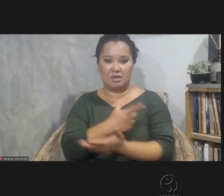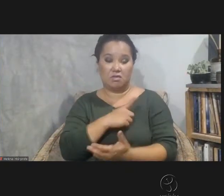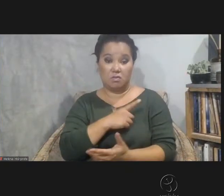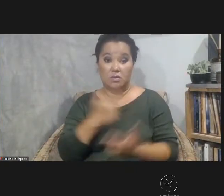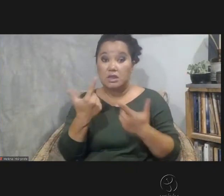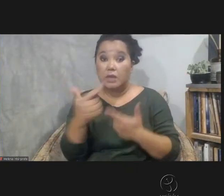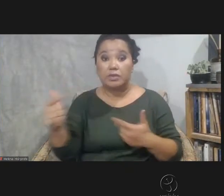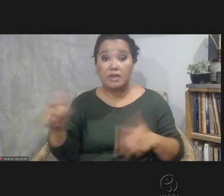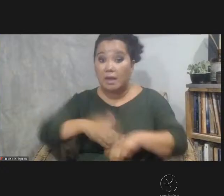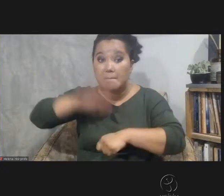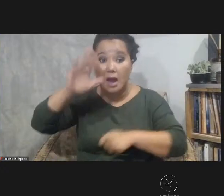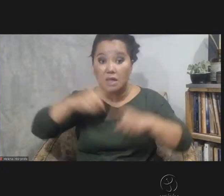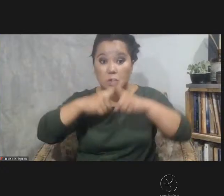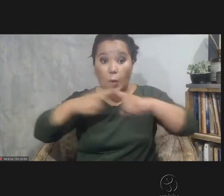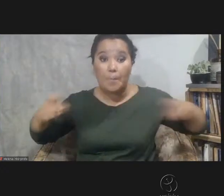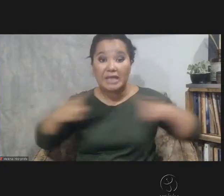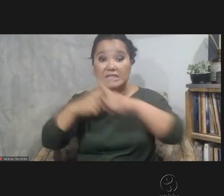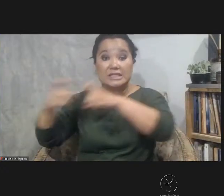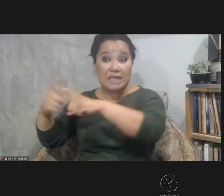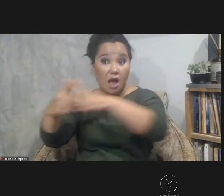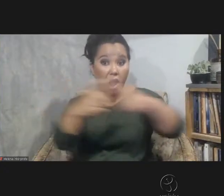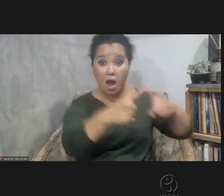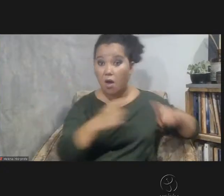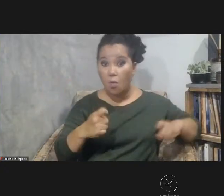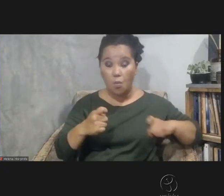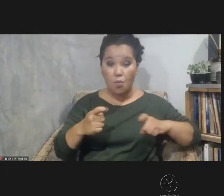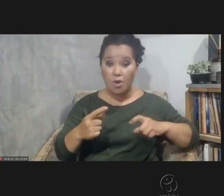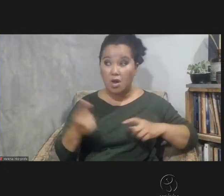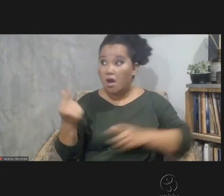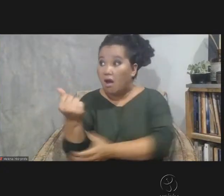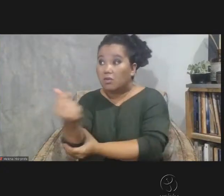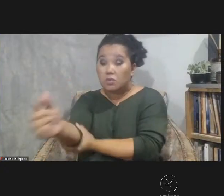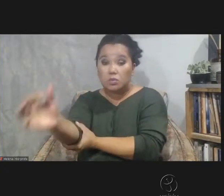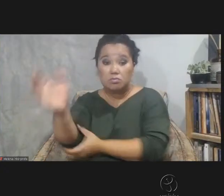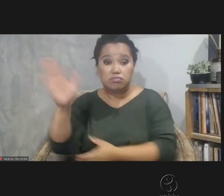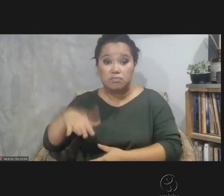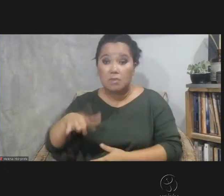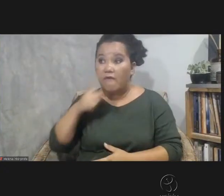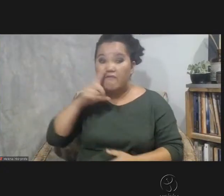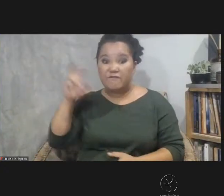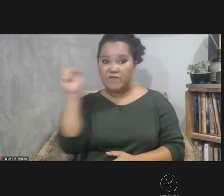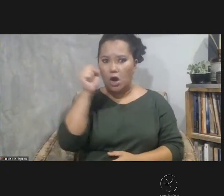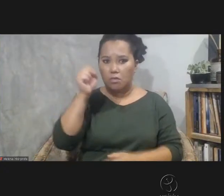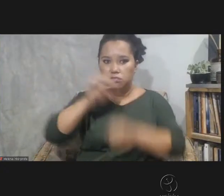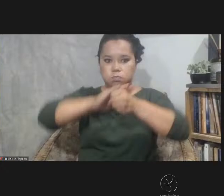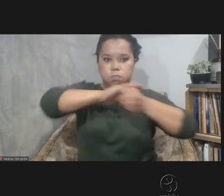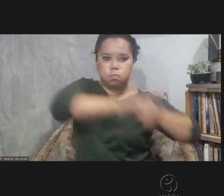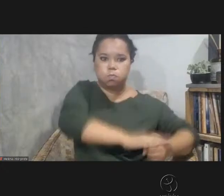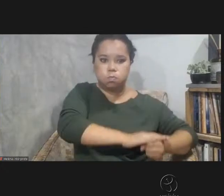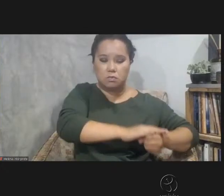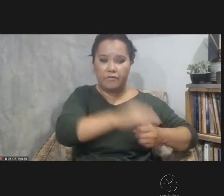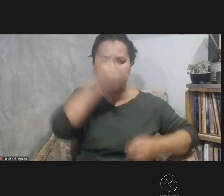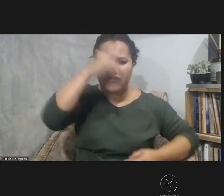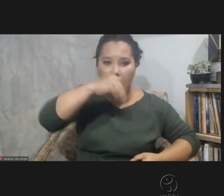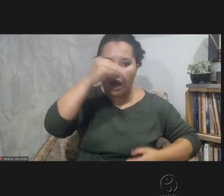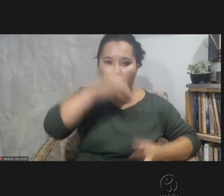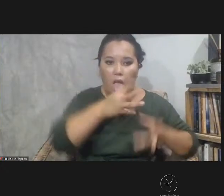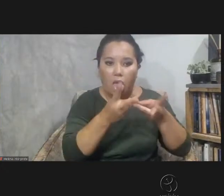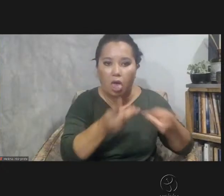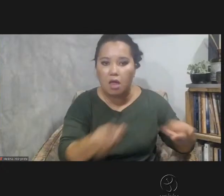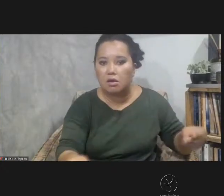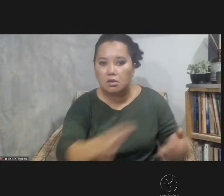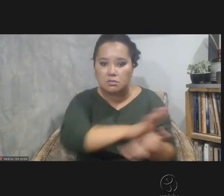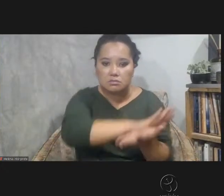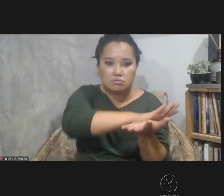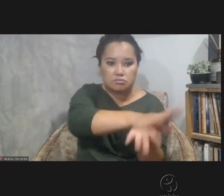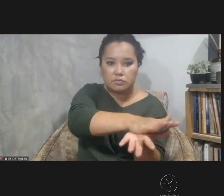competitividade, inovação, em que o forte engoliu o fraco. Reagan e Thatcher